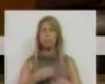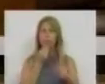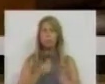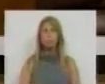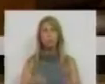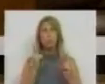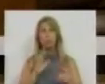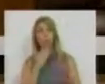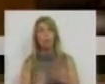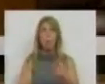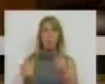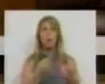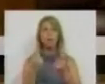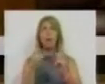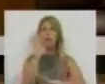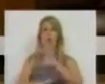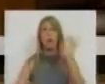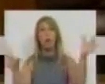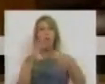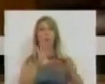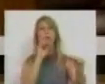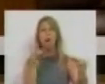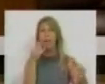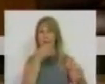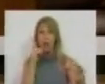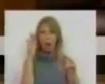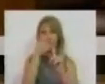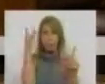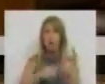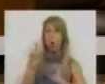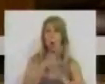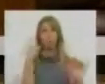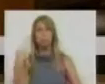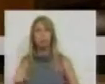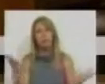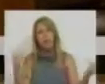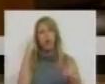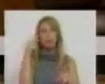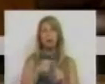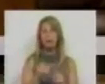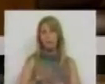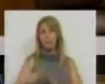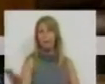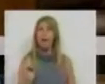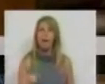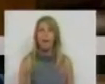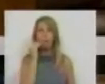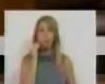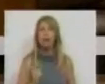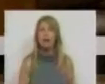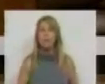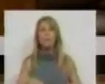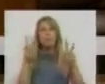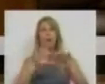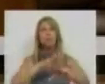um debate sobre a Europa que se nega a discutir a Europa, mas esse tem sido sempre o objetivo da direita. Num outro tema, a gravidade da